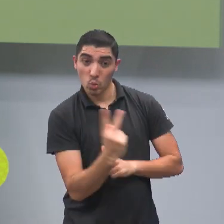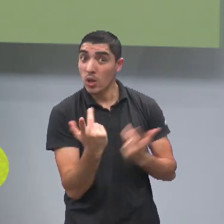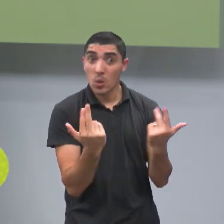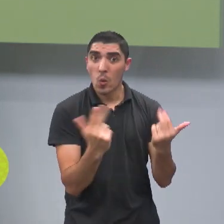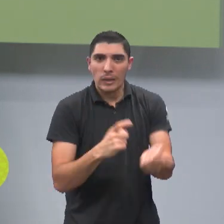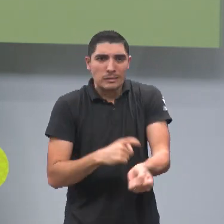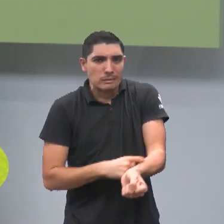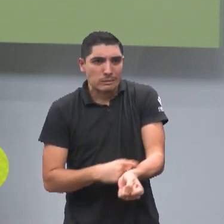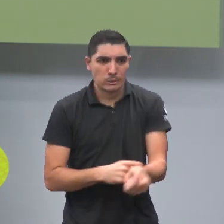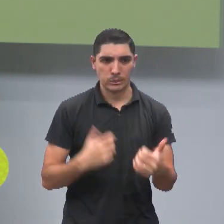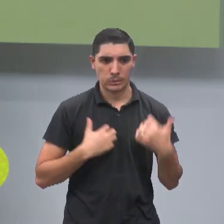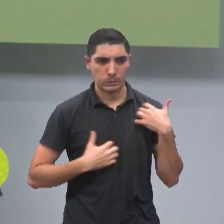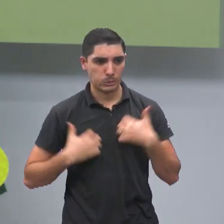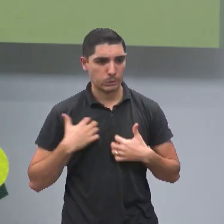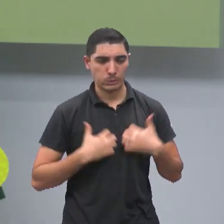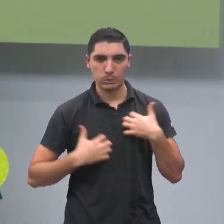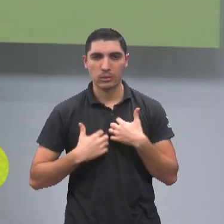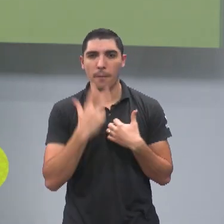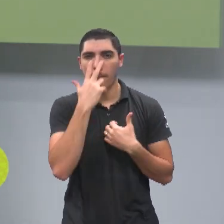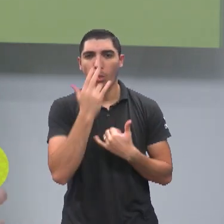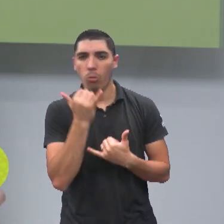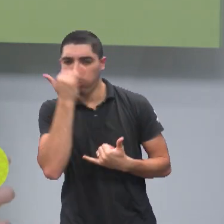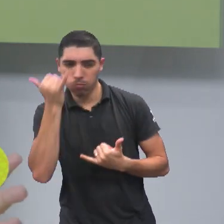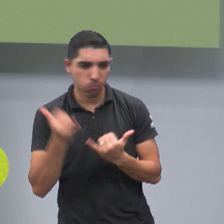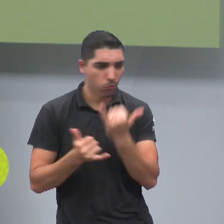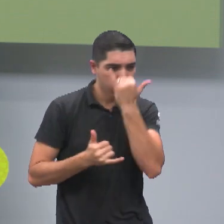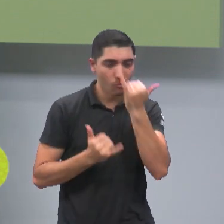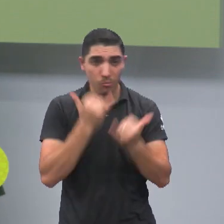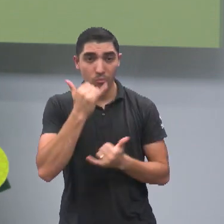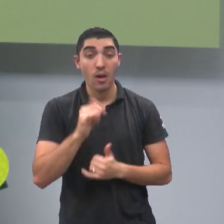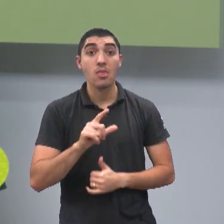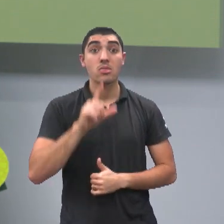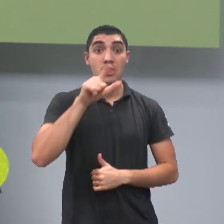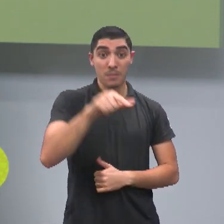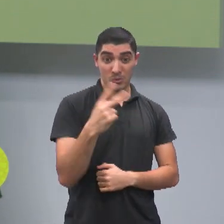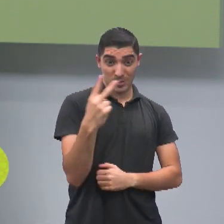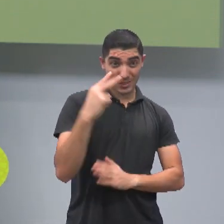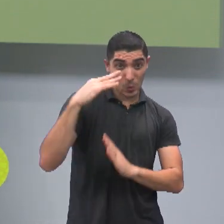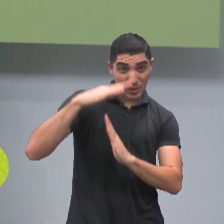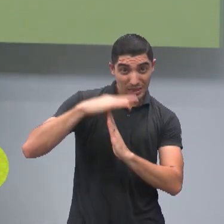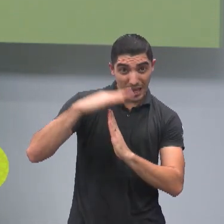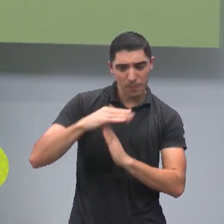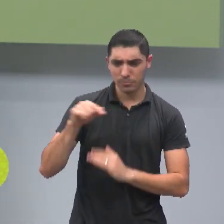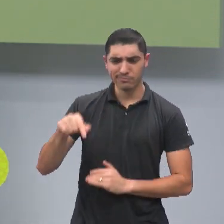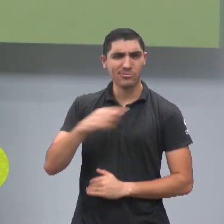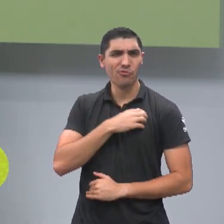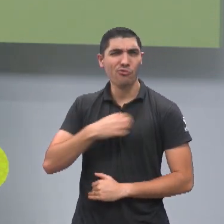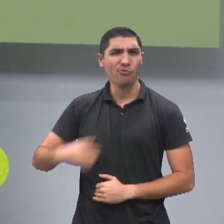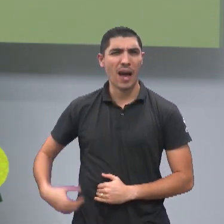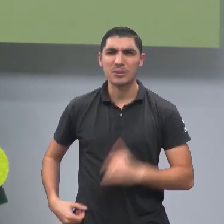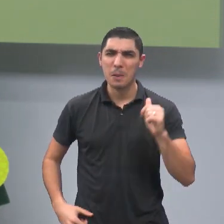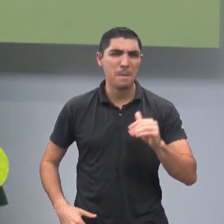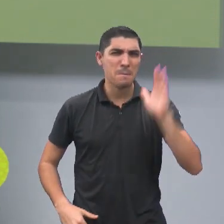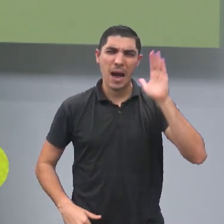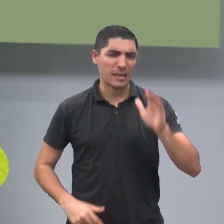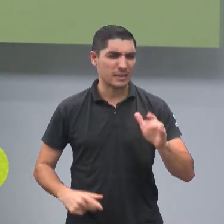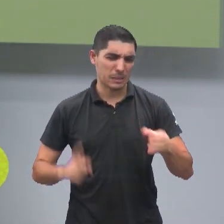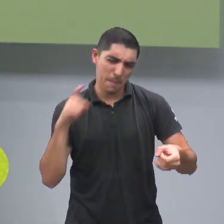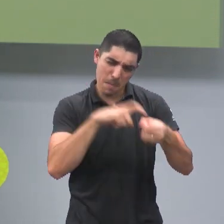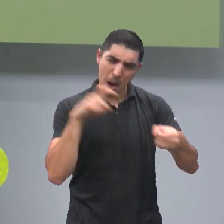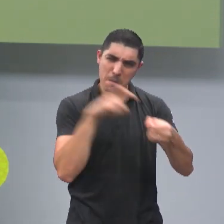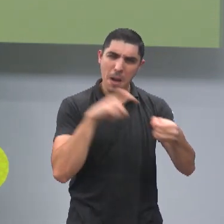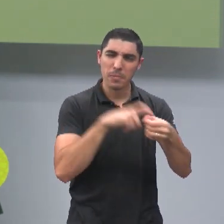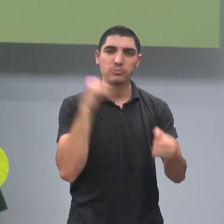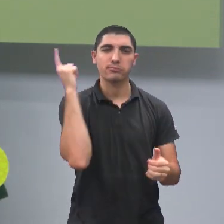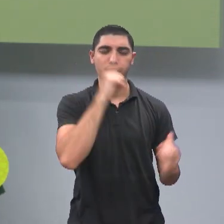jogo. E aí, a partir do segundo quarto, o Vasco praticamente dominou a partida, né? No terceiro quarto,